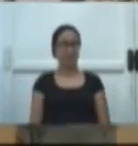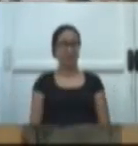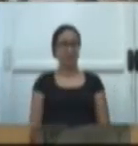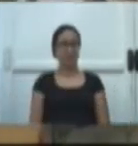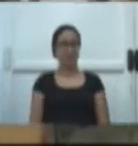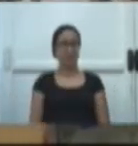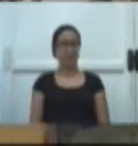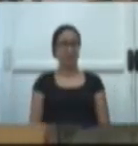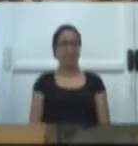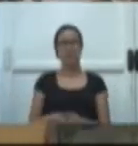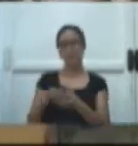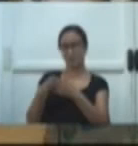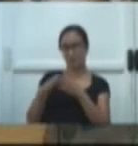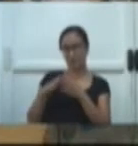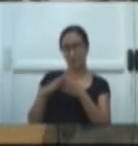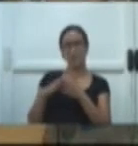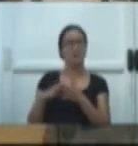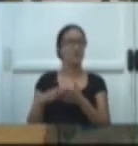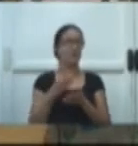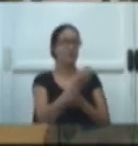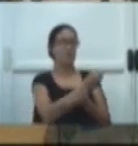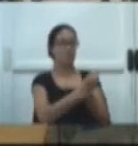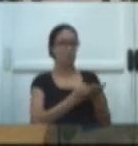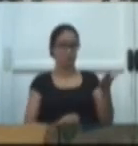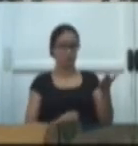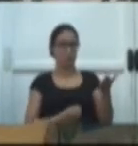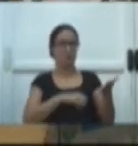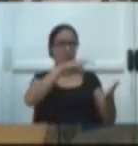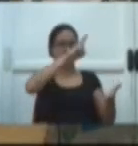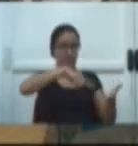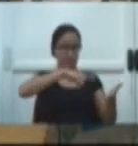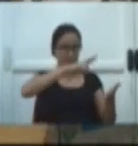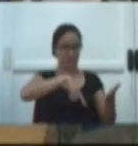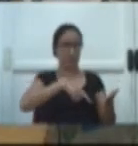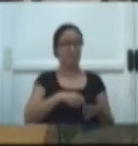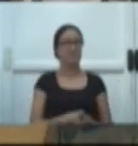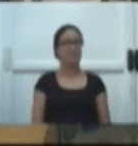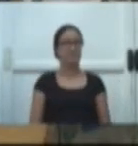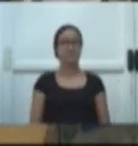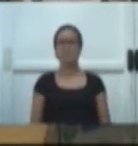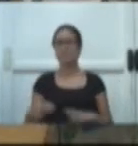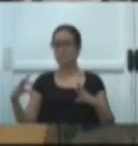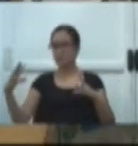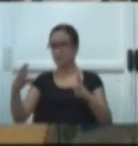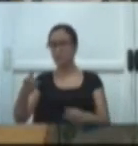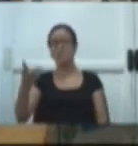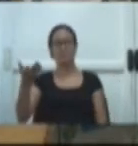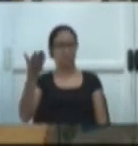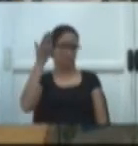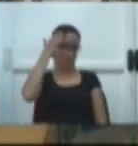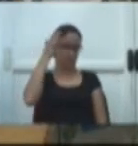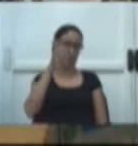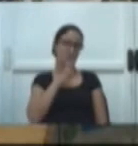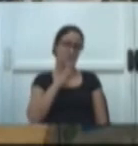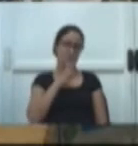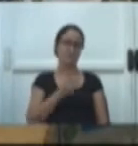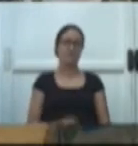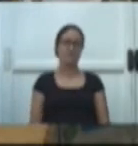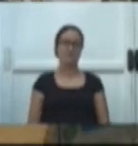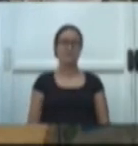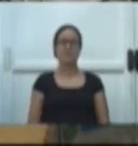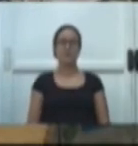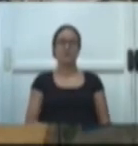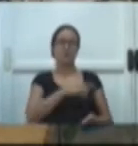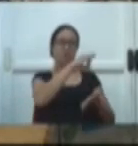pedir licença à Ana para que eu pudesse ler, para que todos pudessem tomar ciência. Excelentíssimo